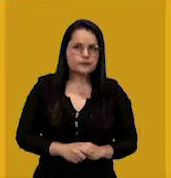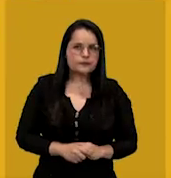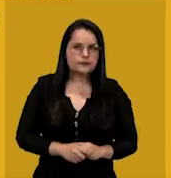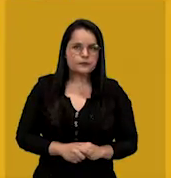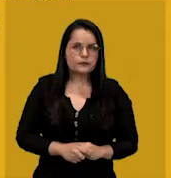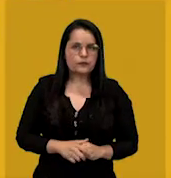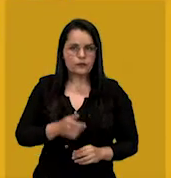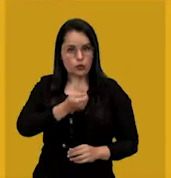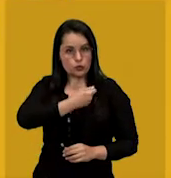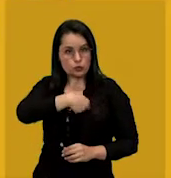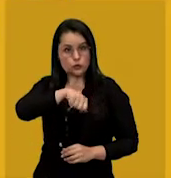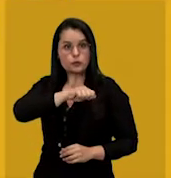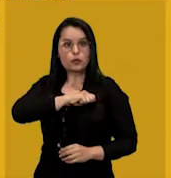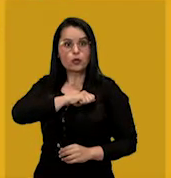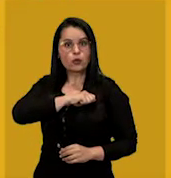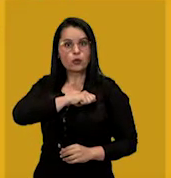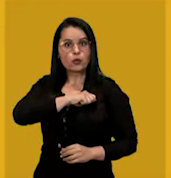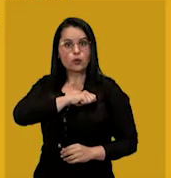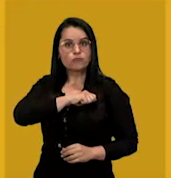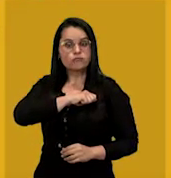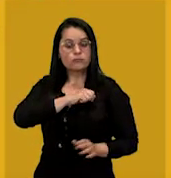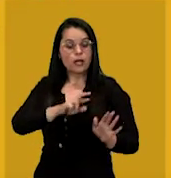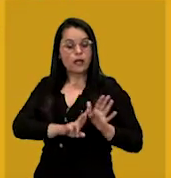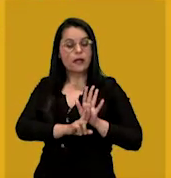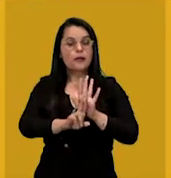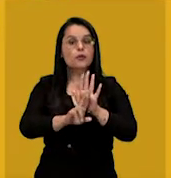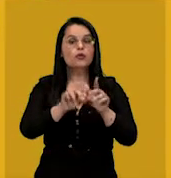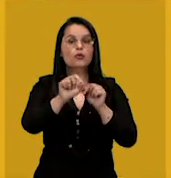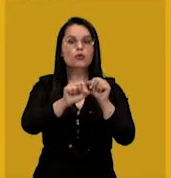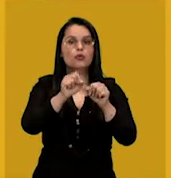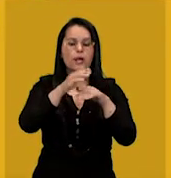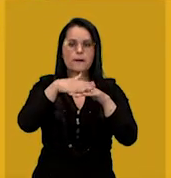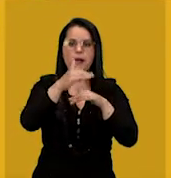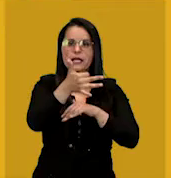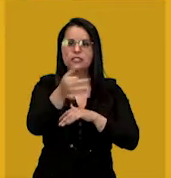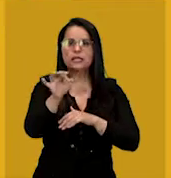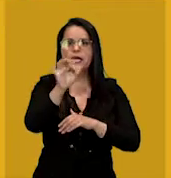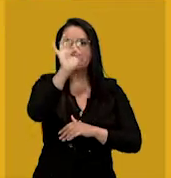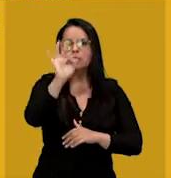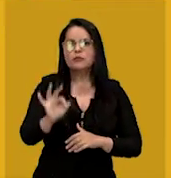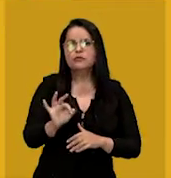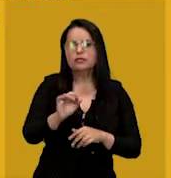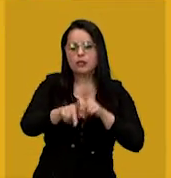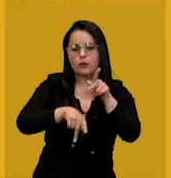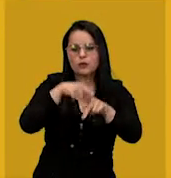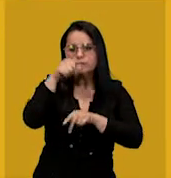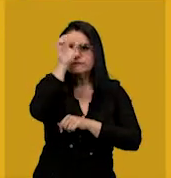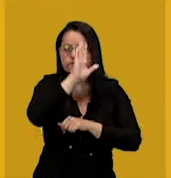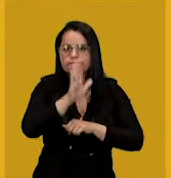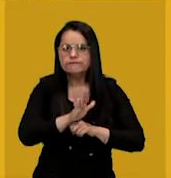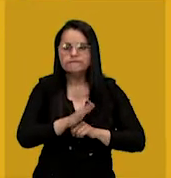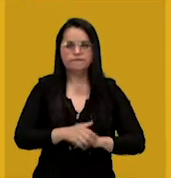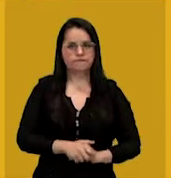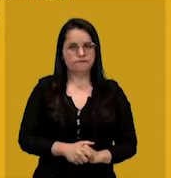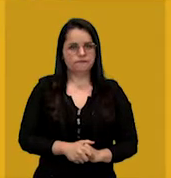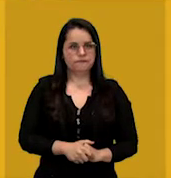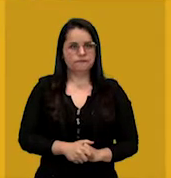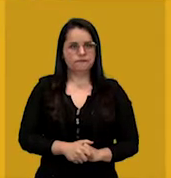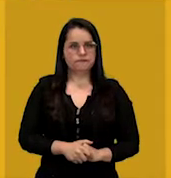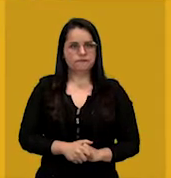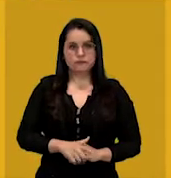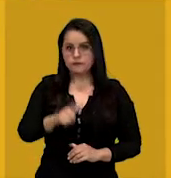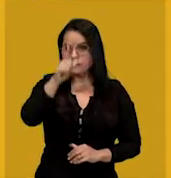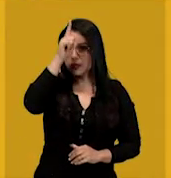Os espanhóis representam mais de 10% da população brasileira.